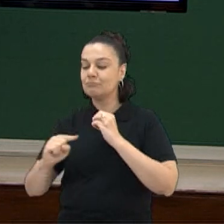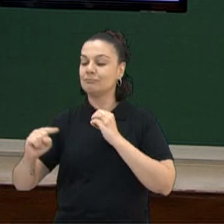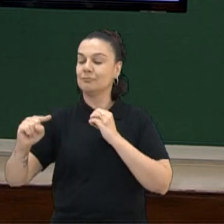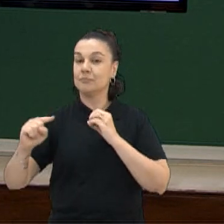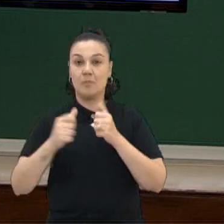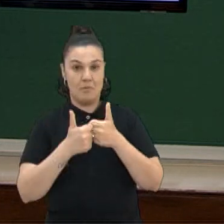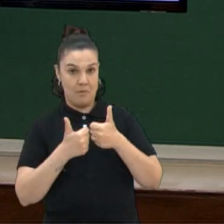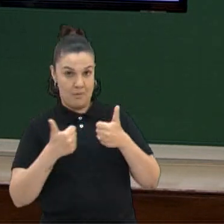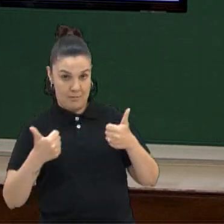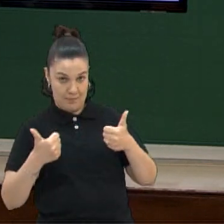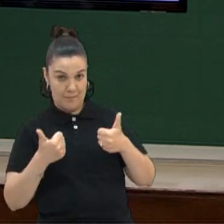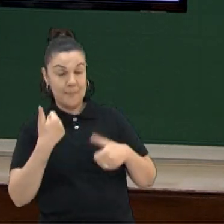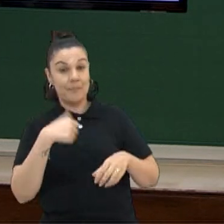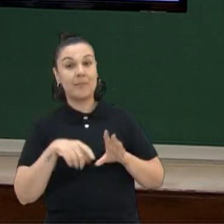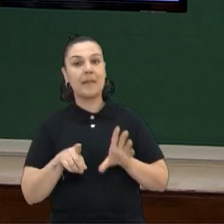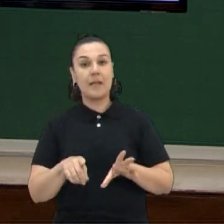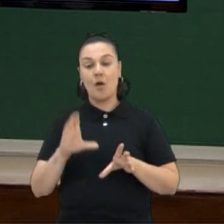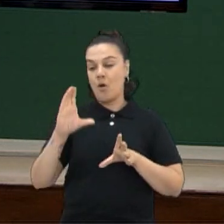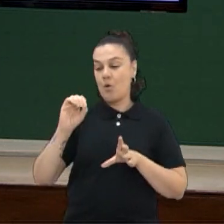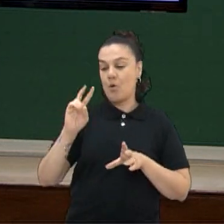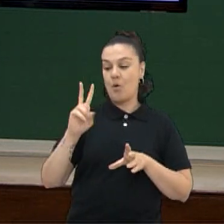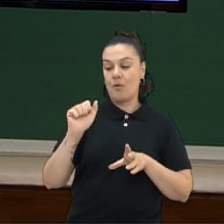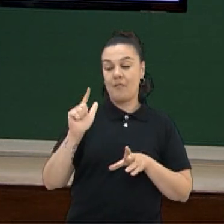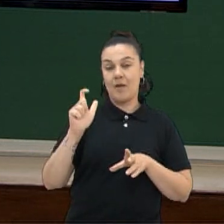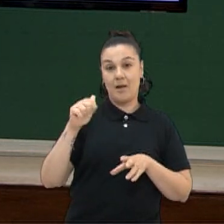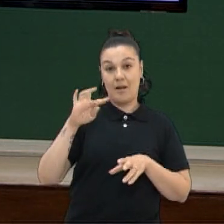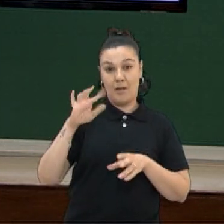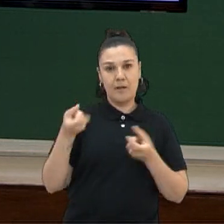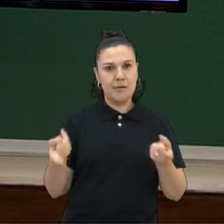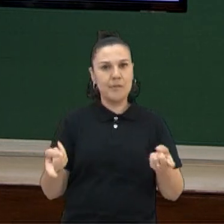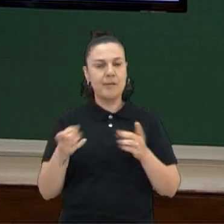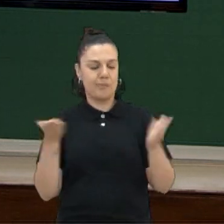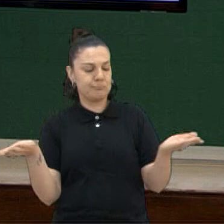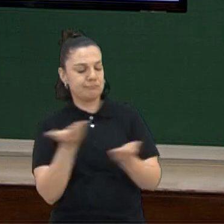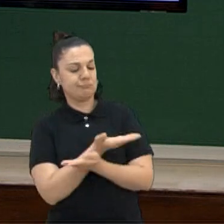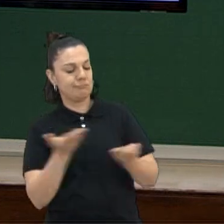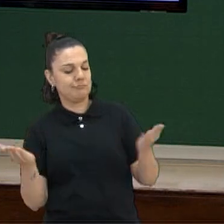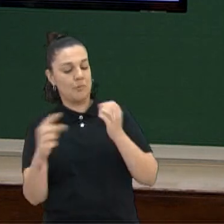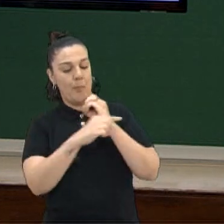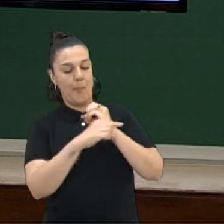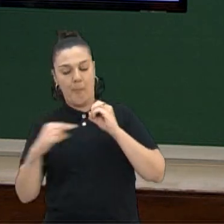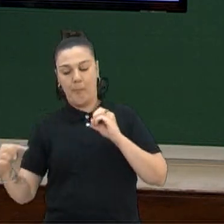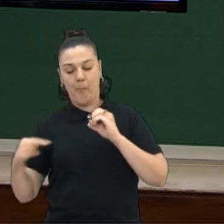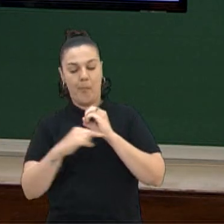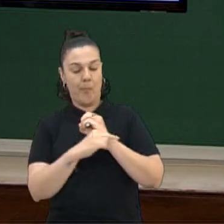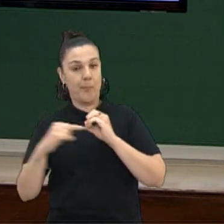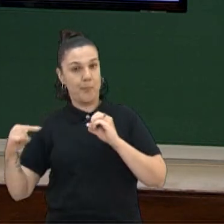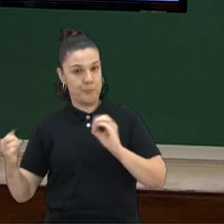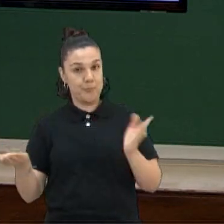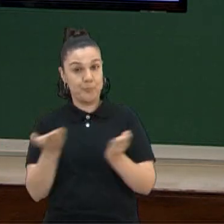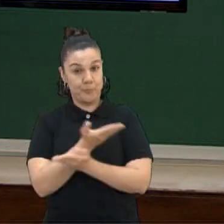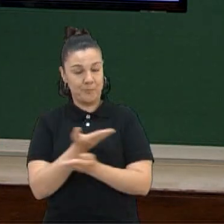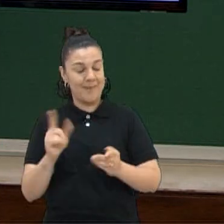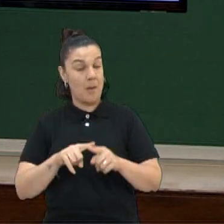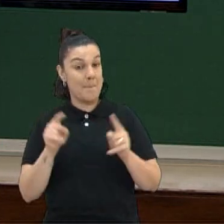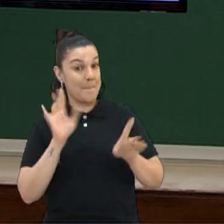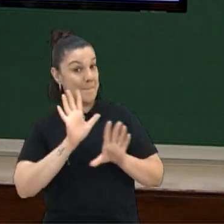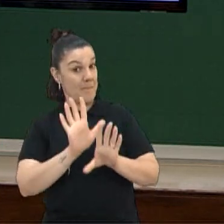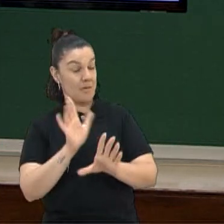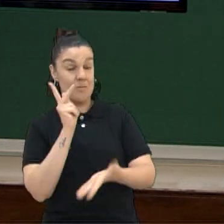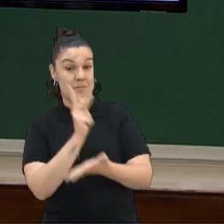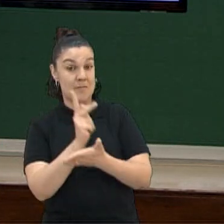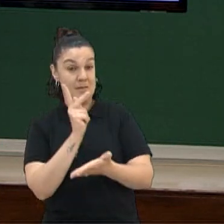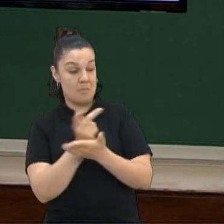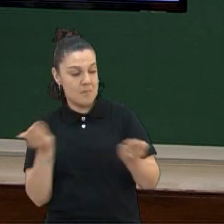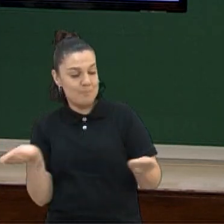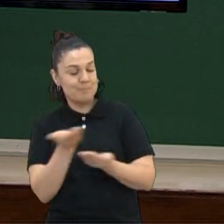elétrons, beleza? Na ligação covalente, ocorre o compartilhamento. Mas nem sempre esse